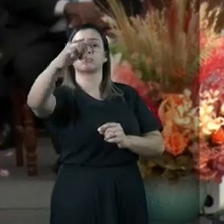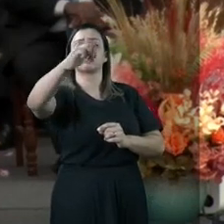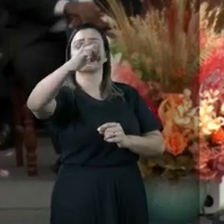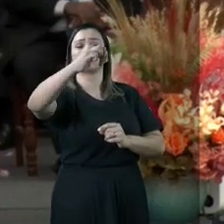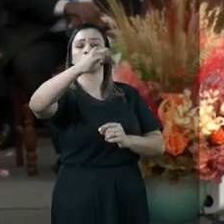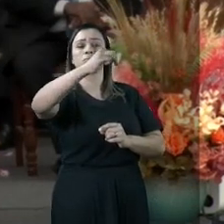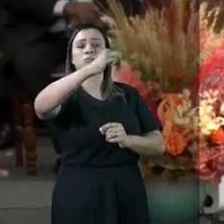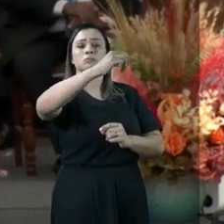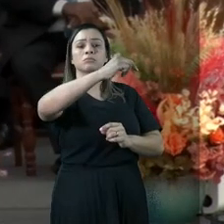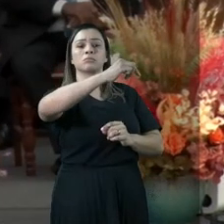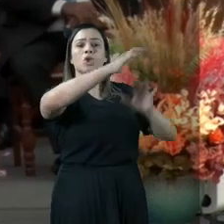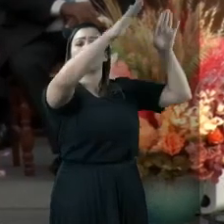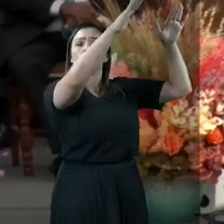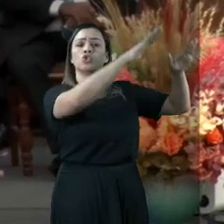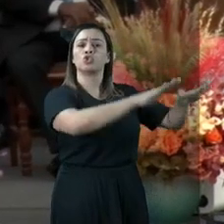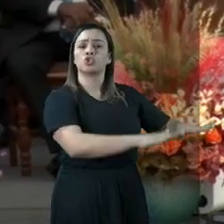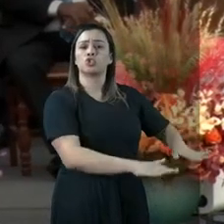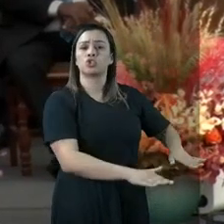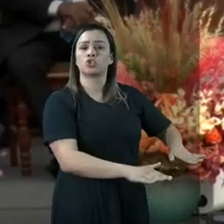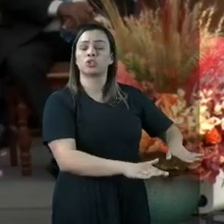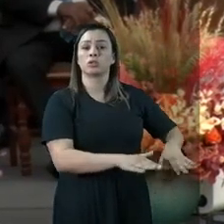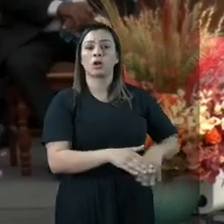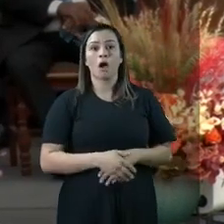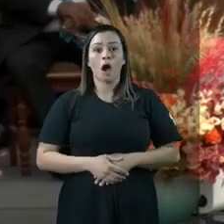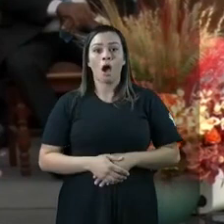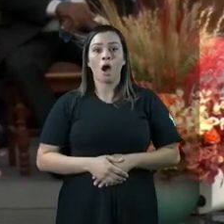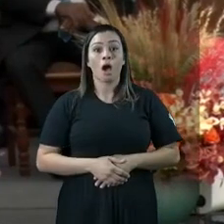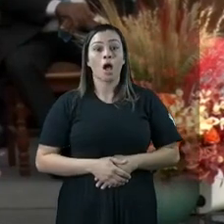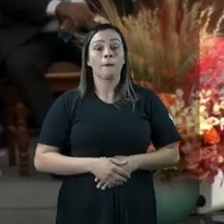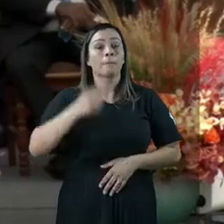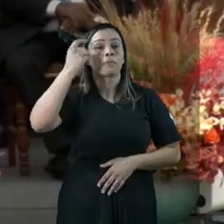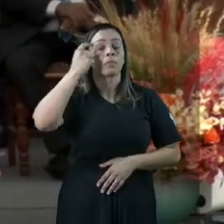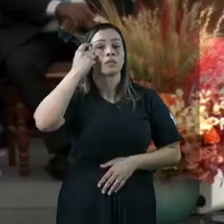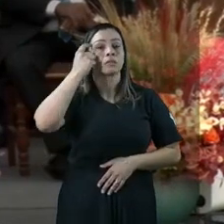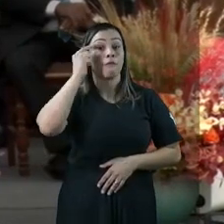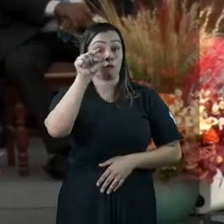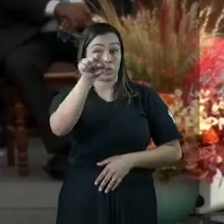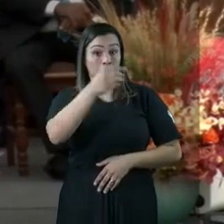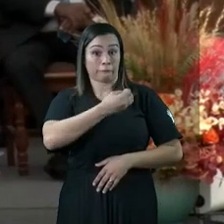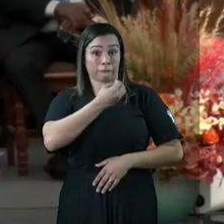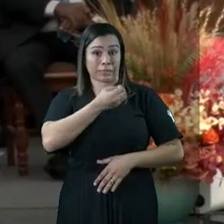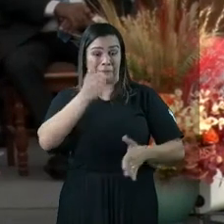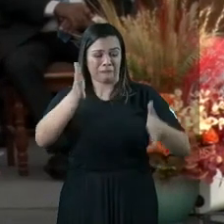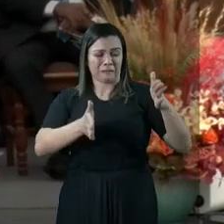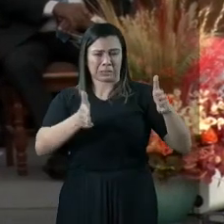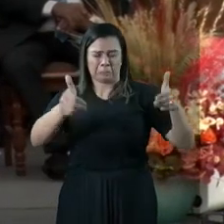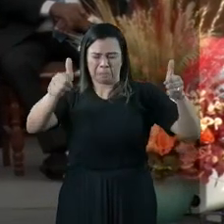esse? Que entra no nosso barco no período da nossa pior tempestade.